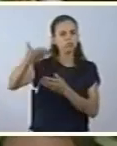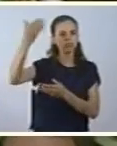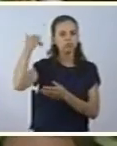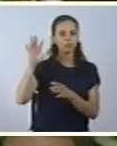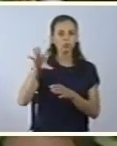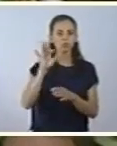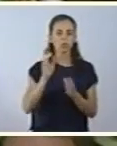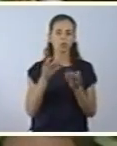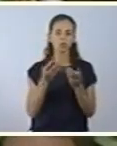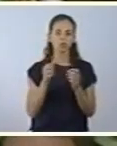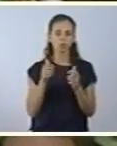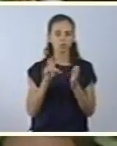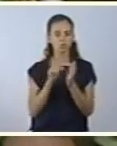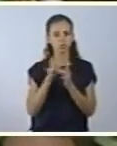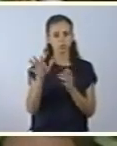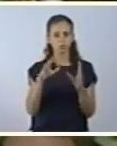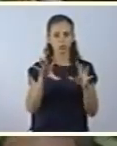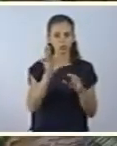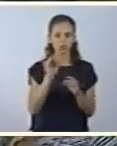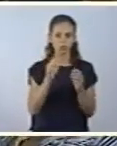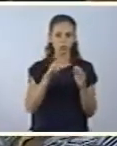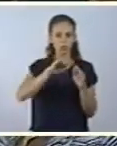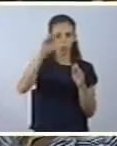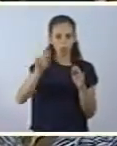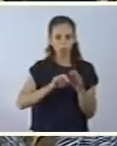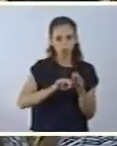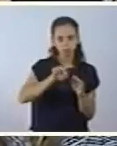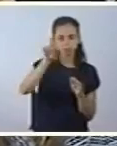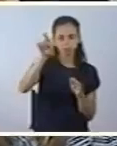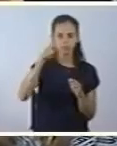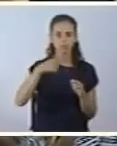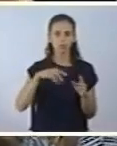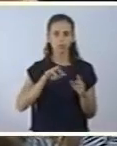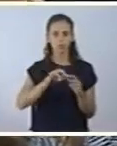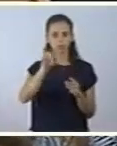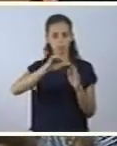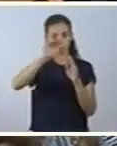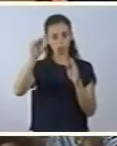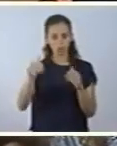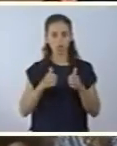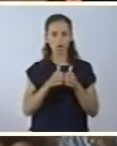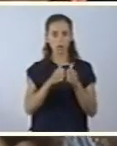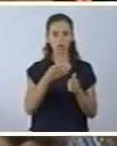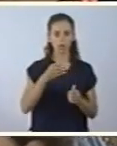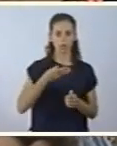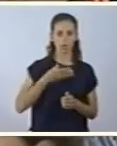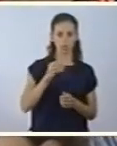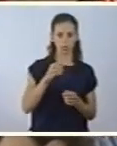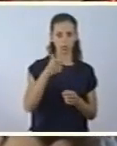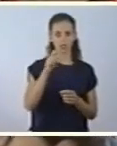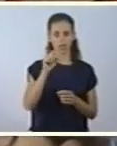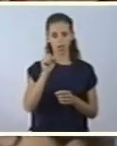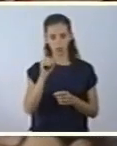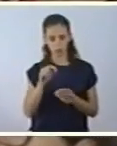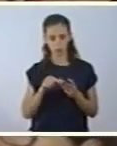escolheu para subirem com ele ao monte. Jesus sobe ao monte Tabor, acompanhado por Pedro,